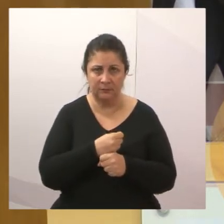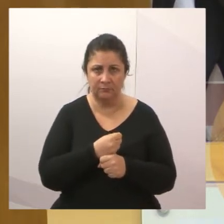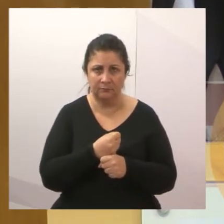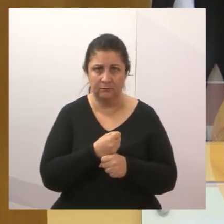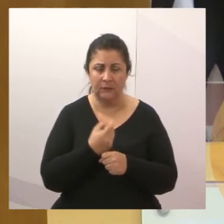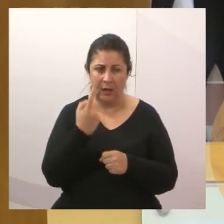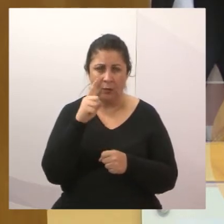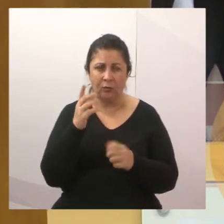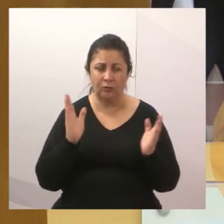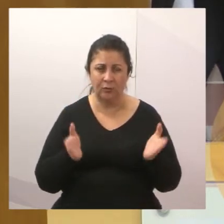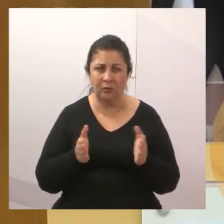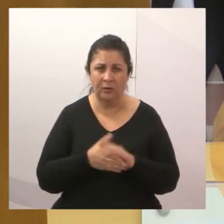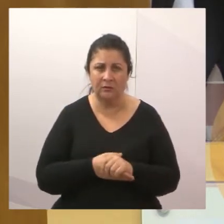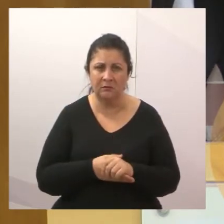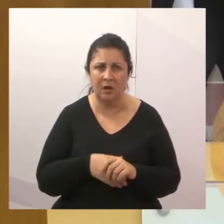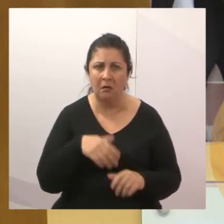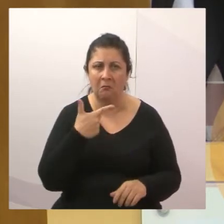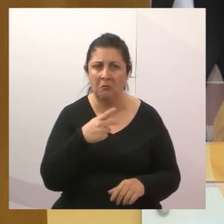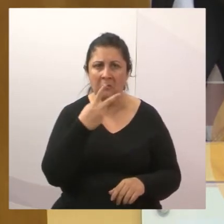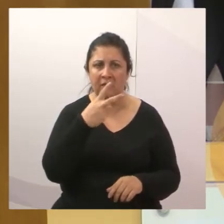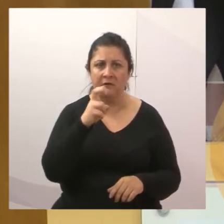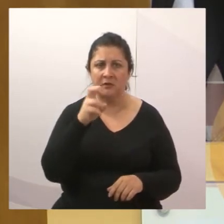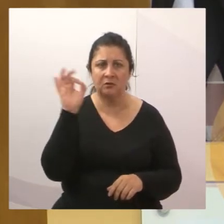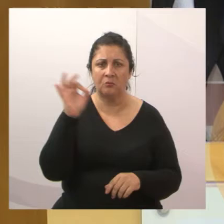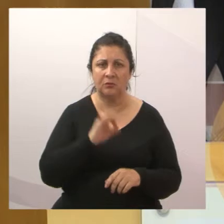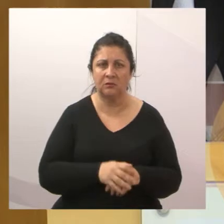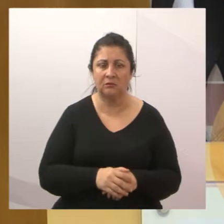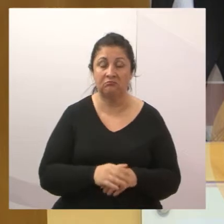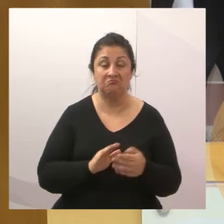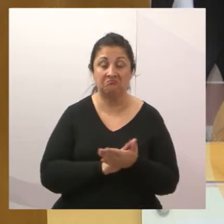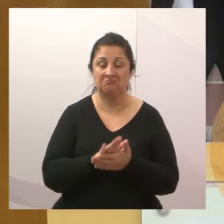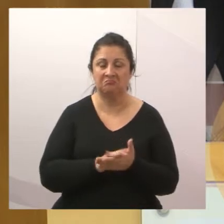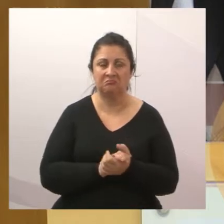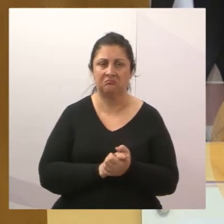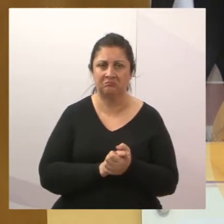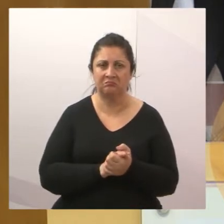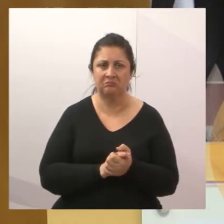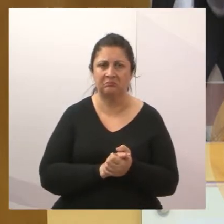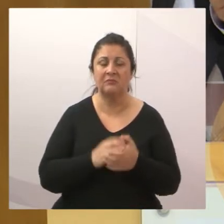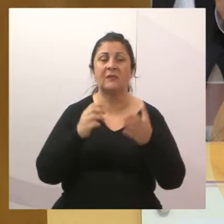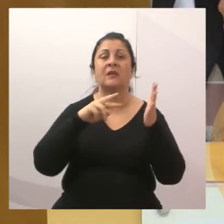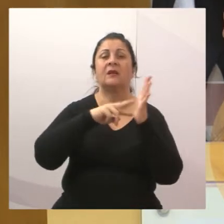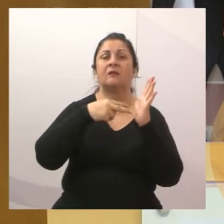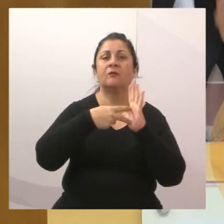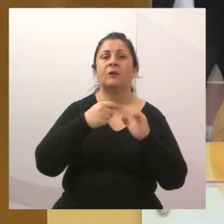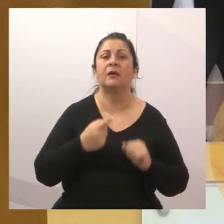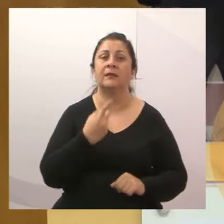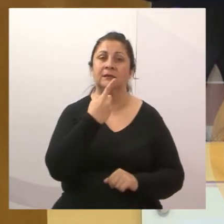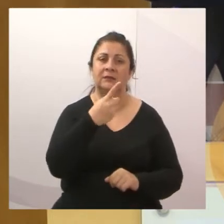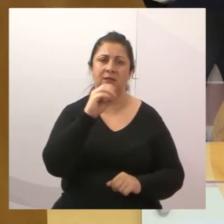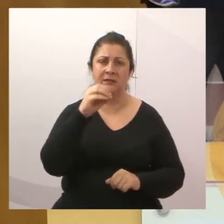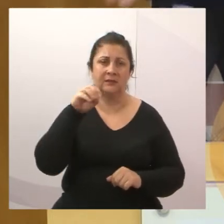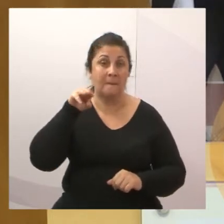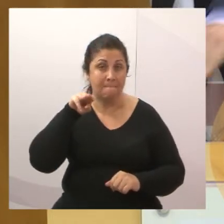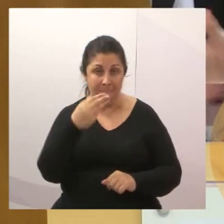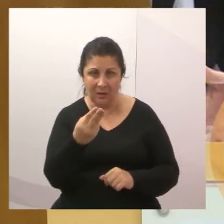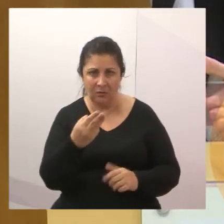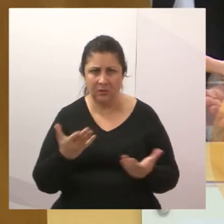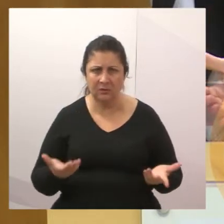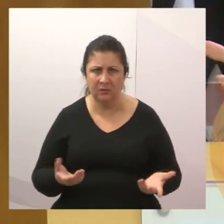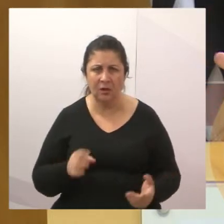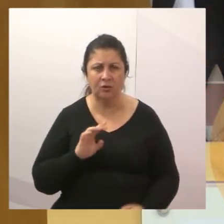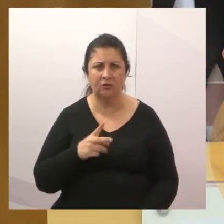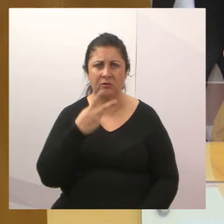quadrimestre agora, não chegou a 25% de execução orçamentária. Quer dizer, de 100 milhões para ser investido,